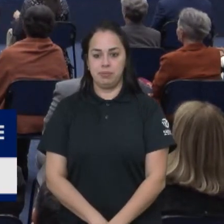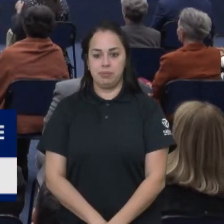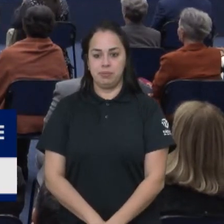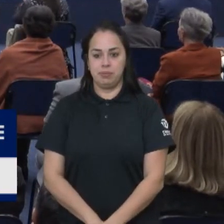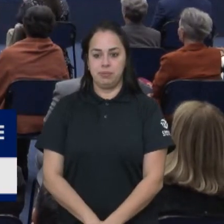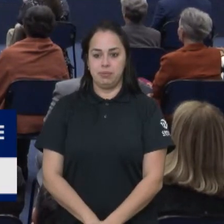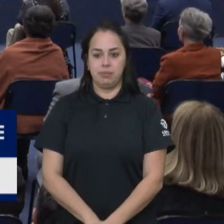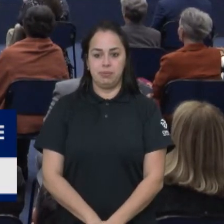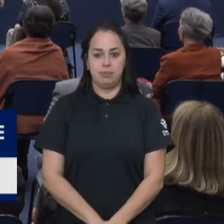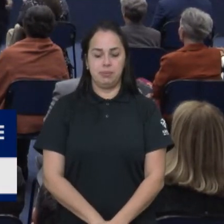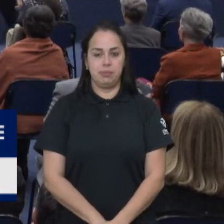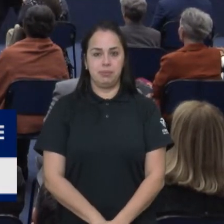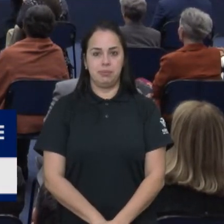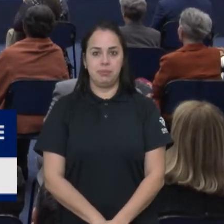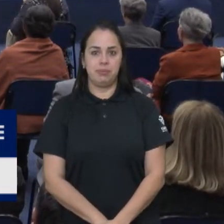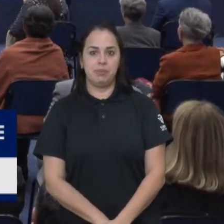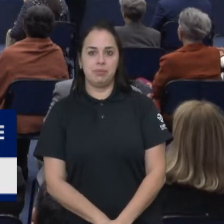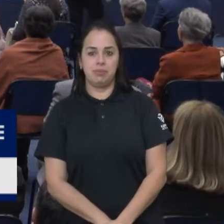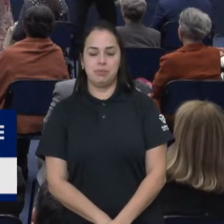voar.